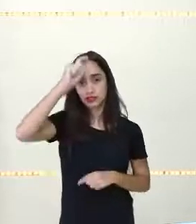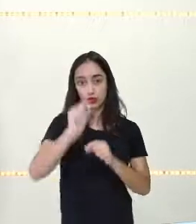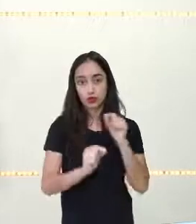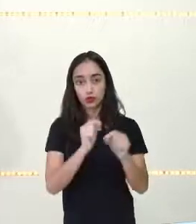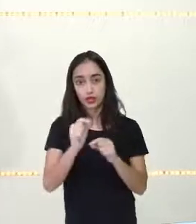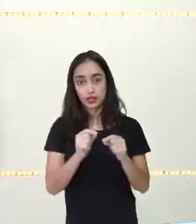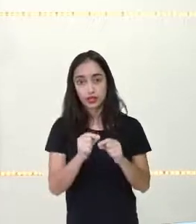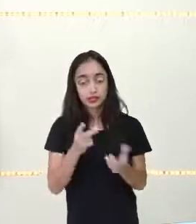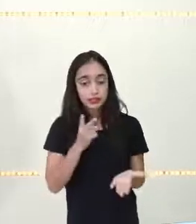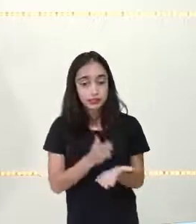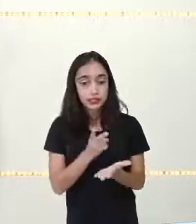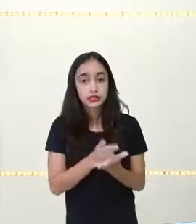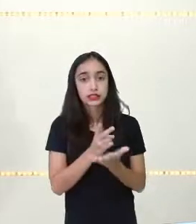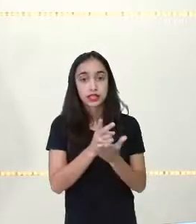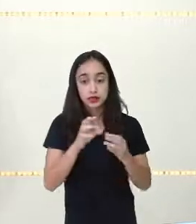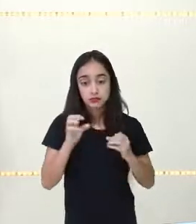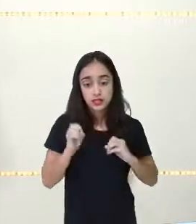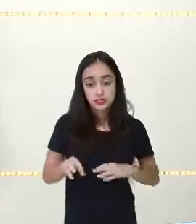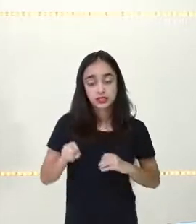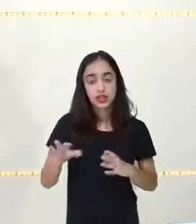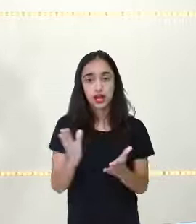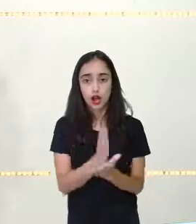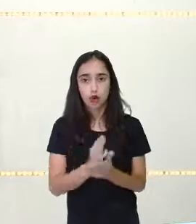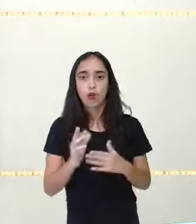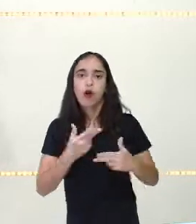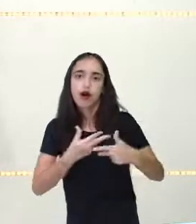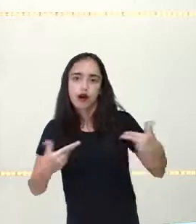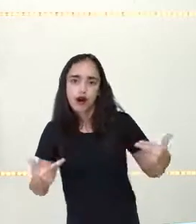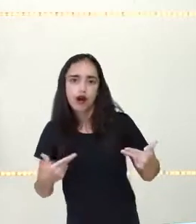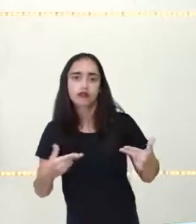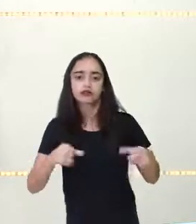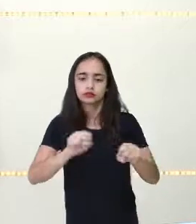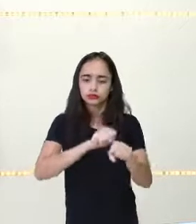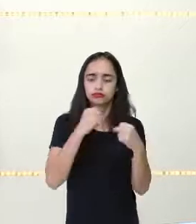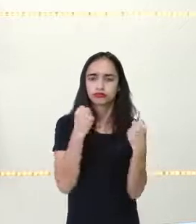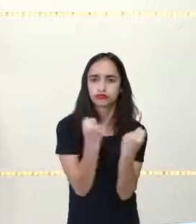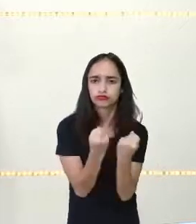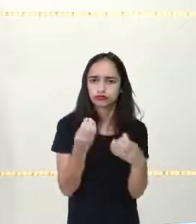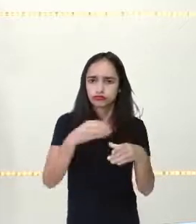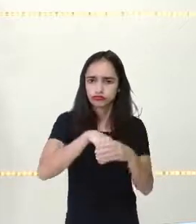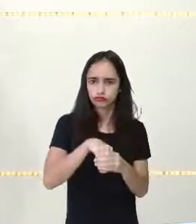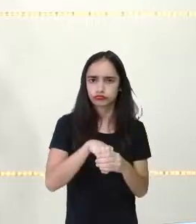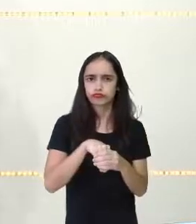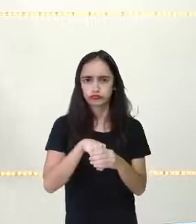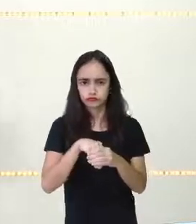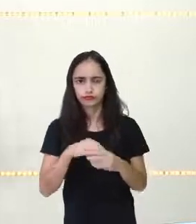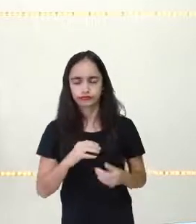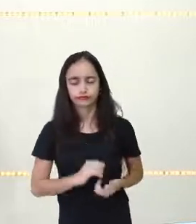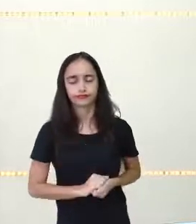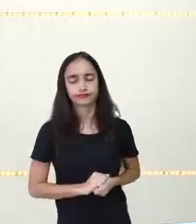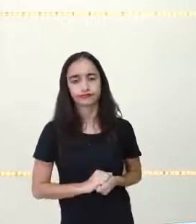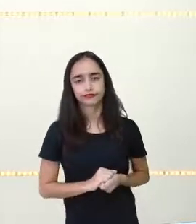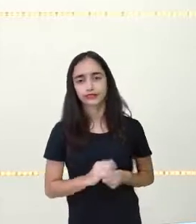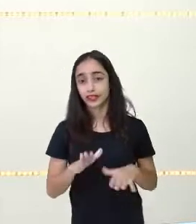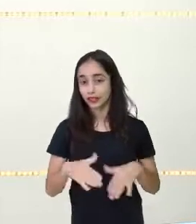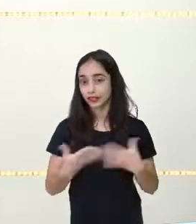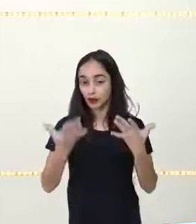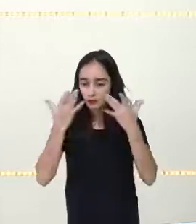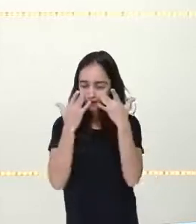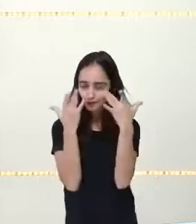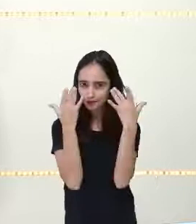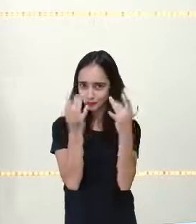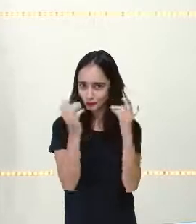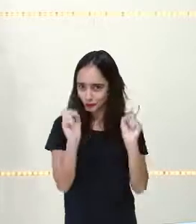elas também tem essa função aí Social né e trazer à tonas questões sociais às vezes fazer críticas então fica atento aí